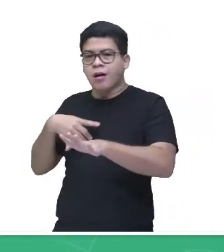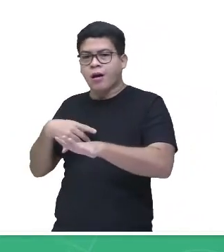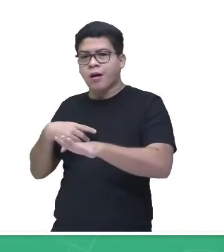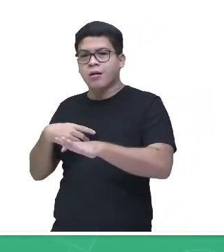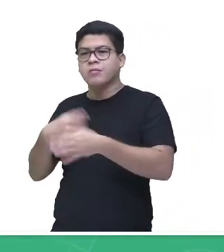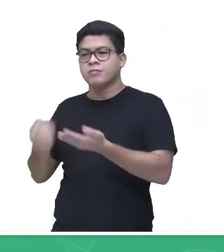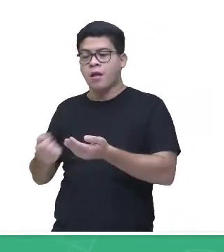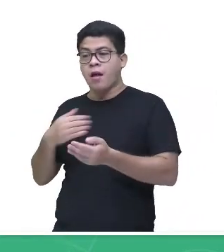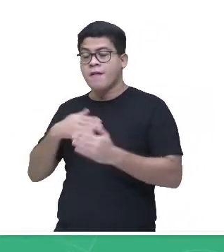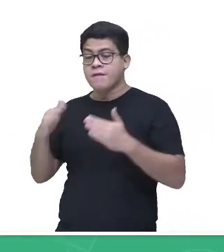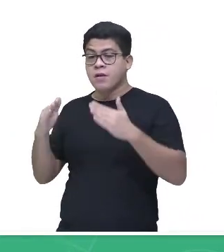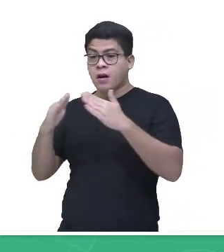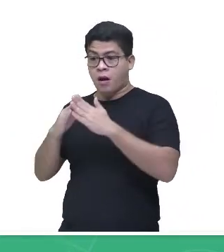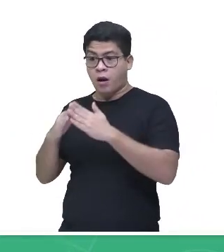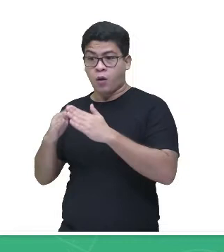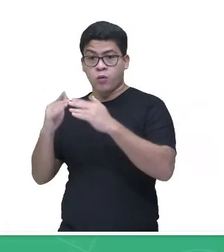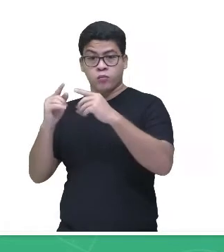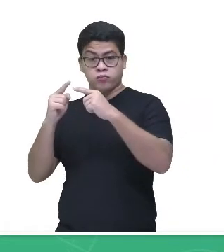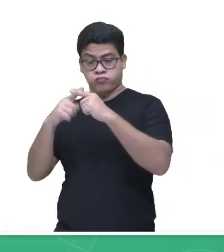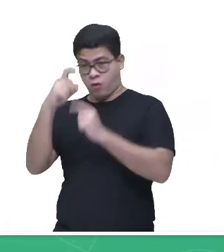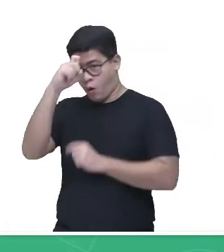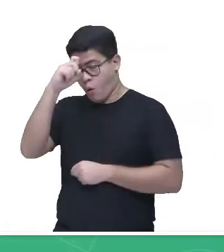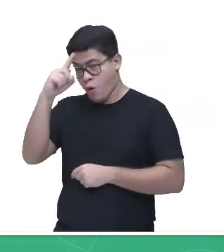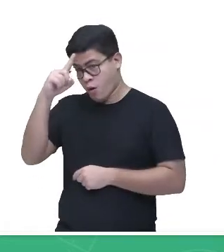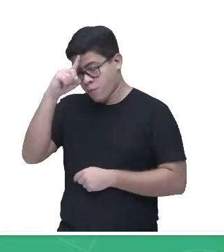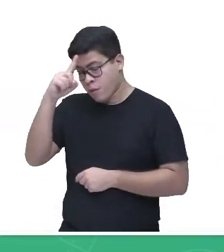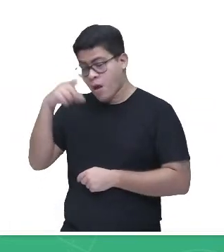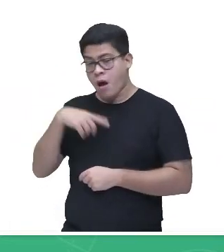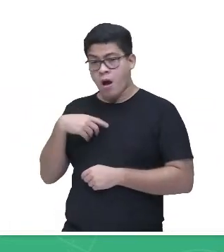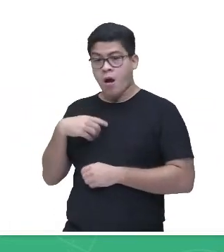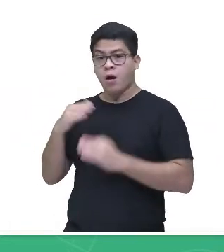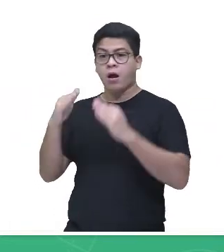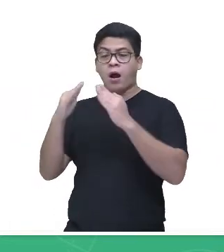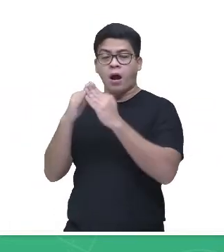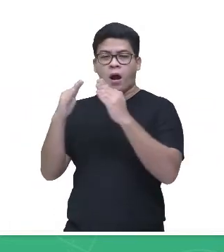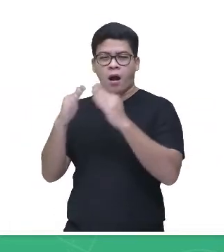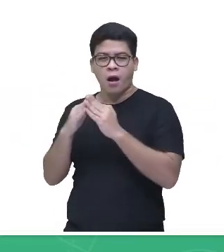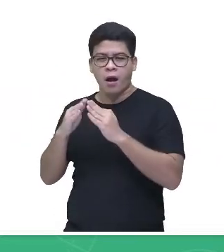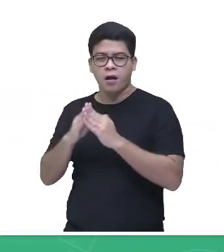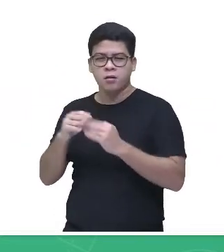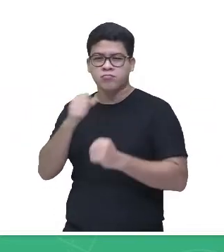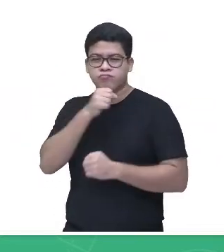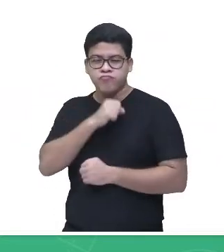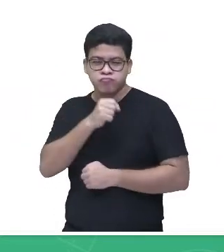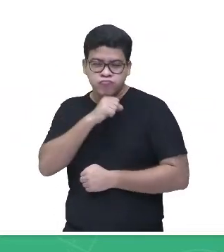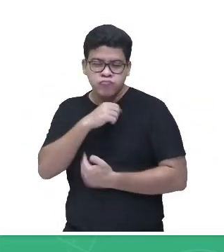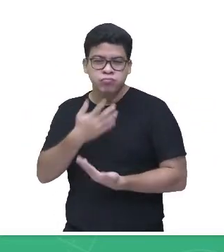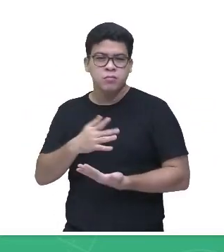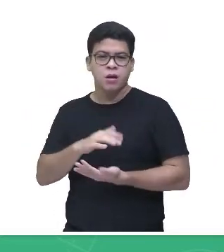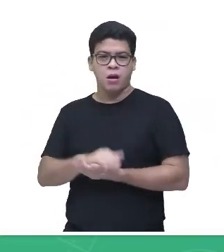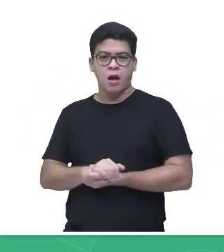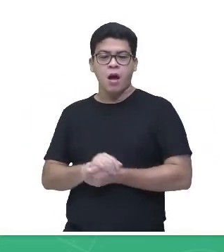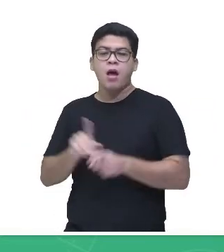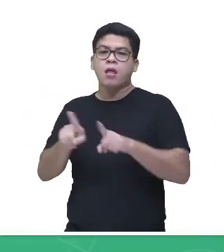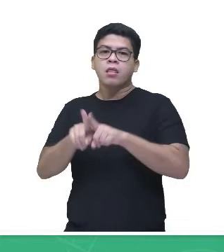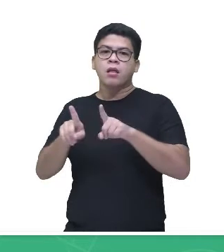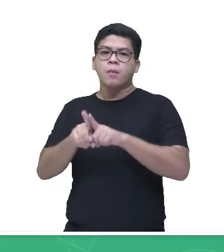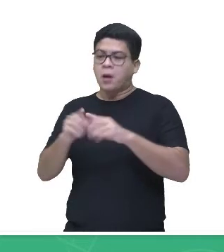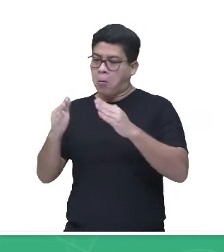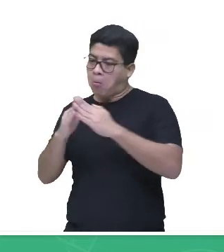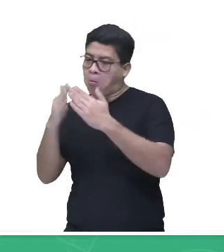os asilos, os hospitais, ele também vai pensar na educação e ele vai estipular uma educação